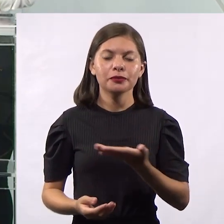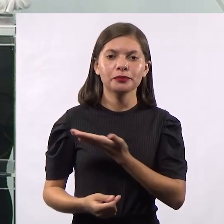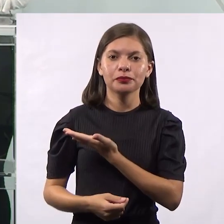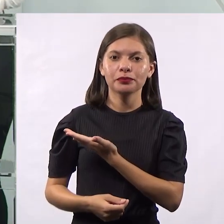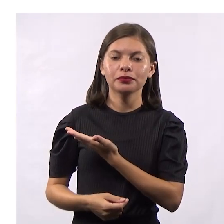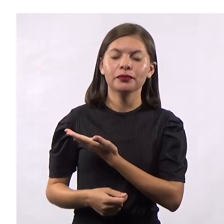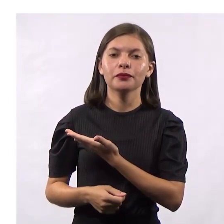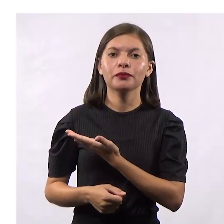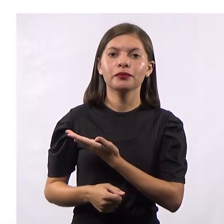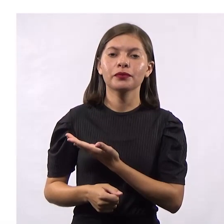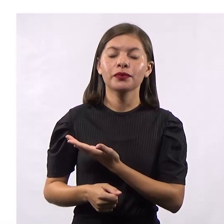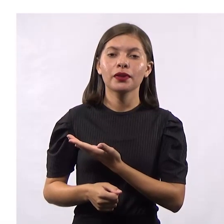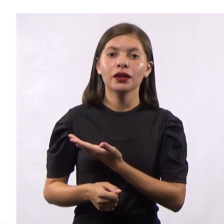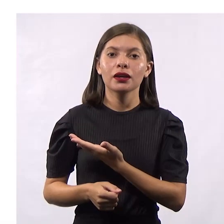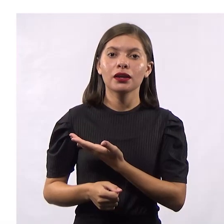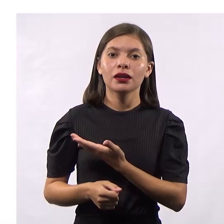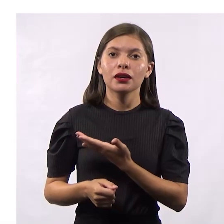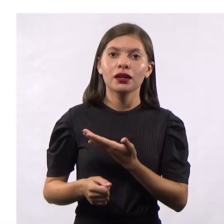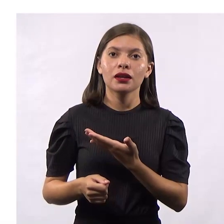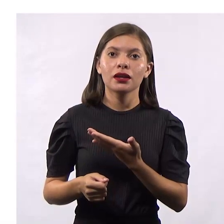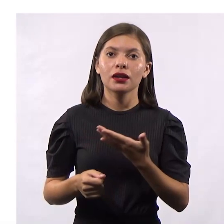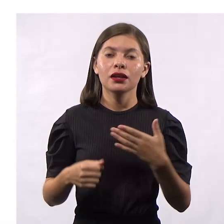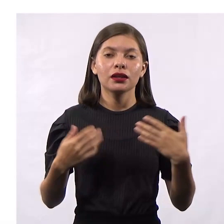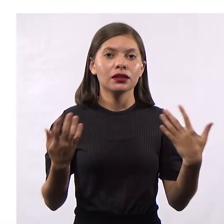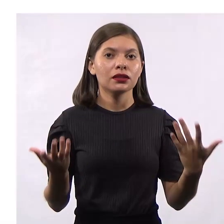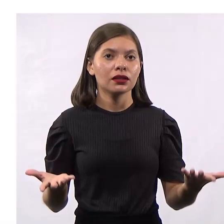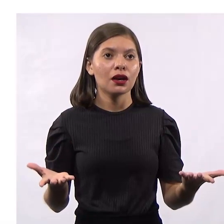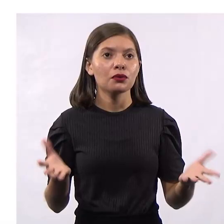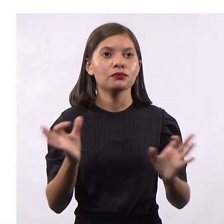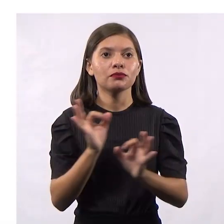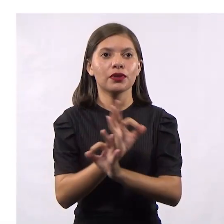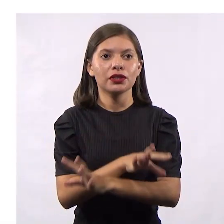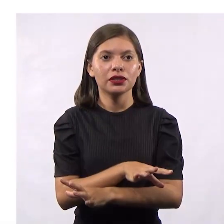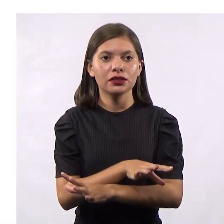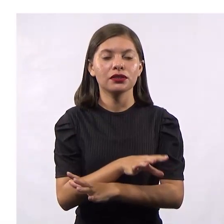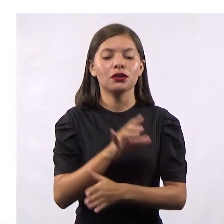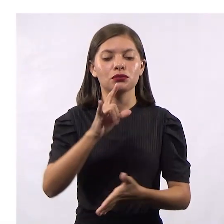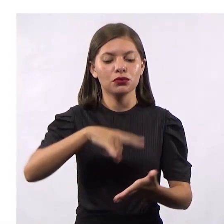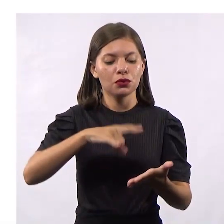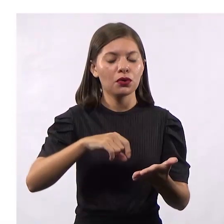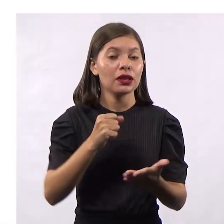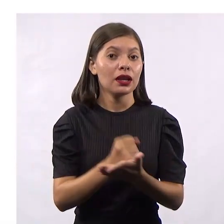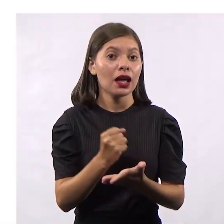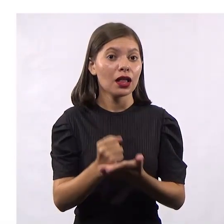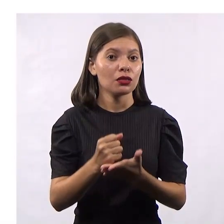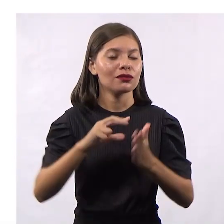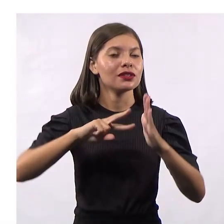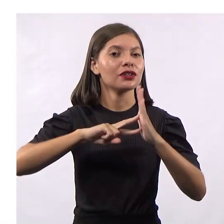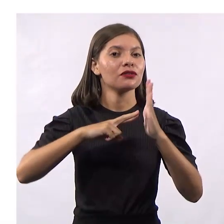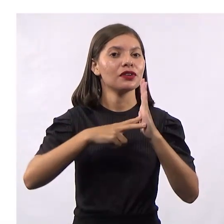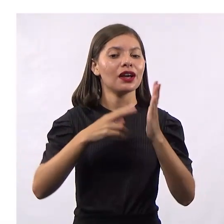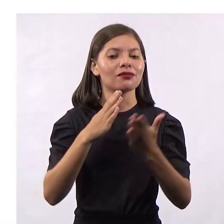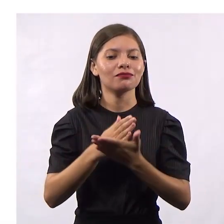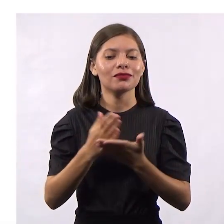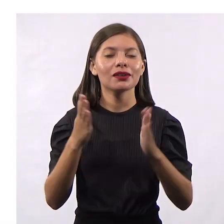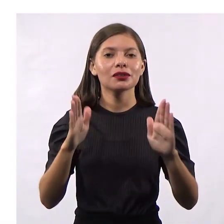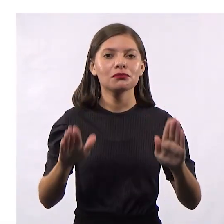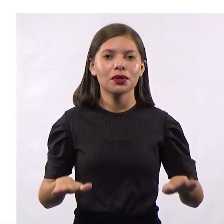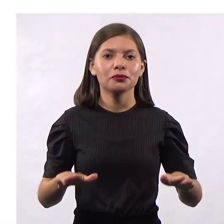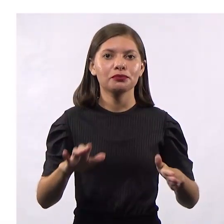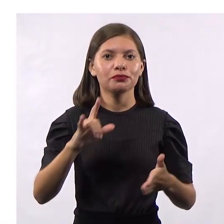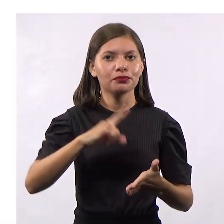ver. Olha aí. Então, a extinção do contrato, né, que é acabar o contrato, pode ser, isso está